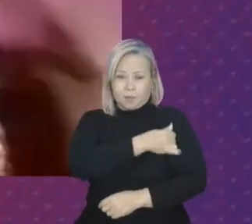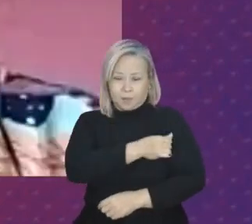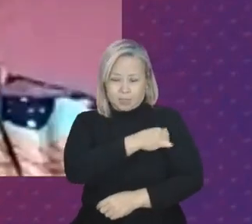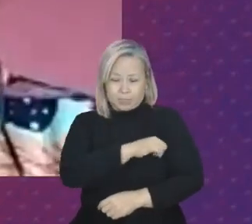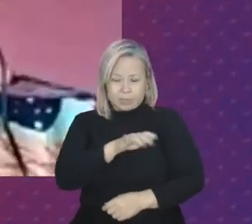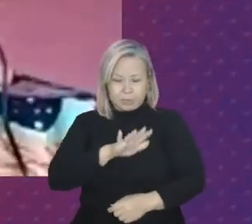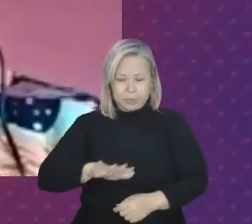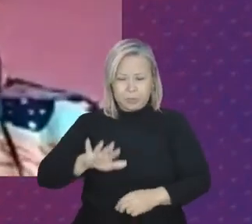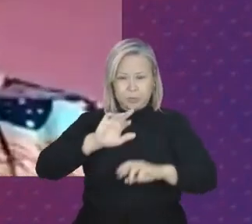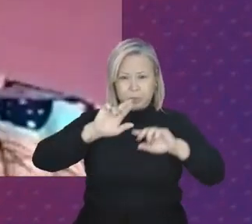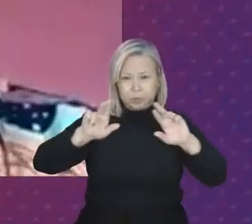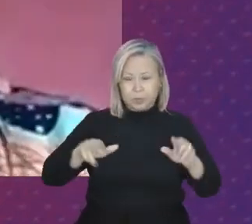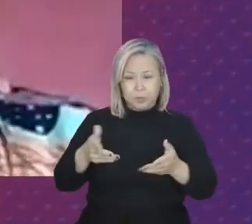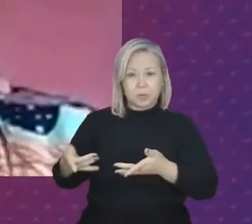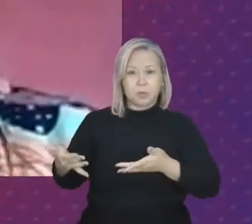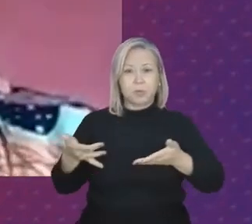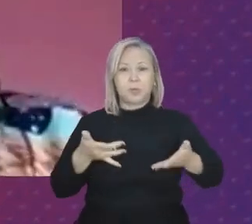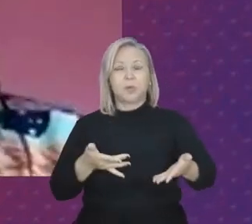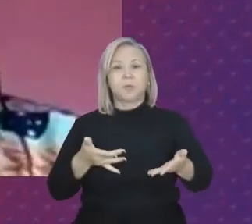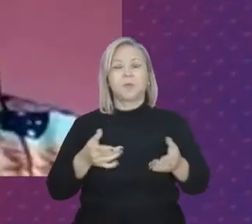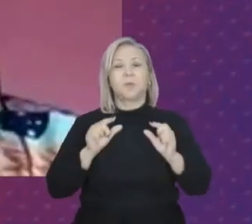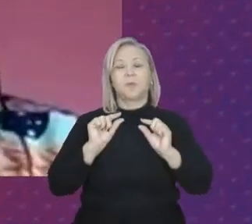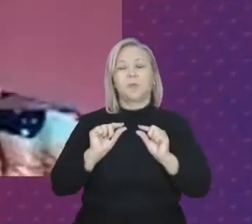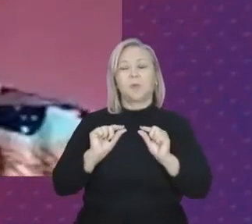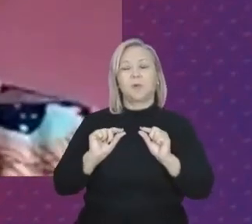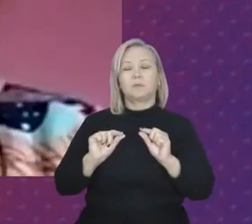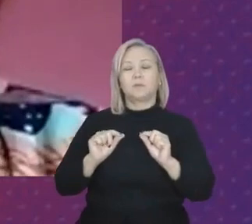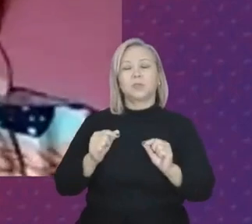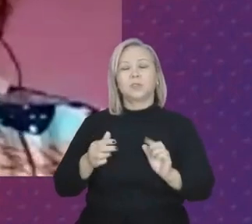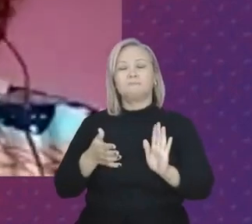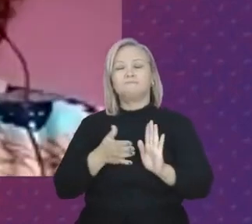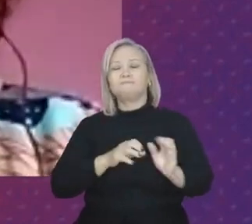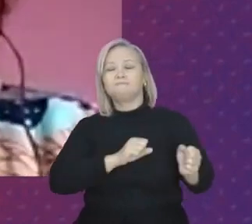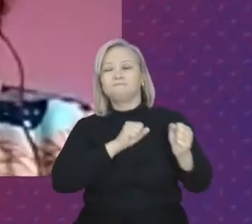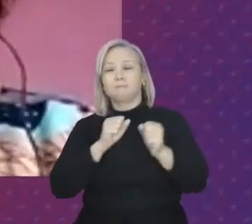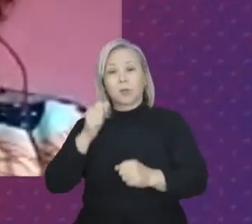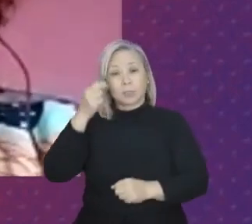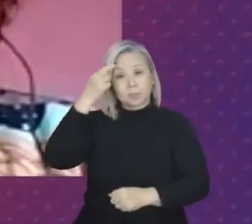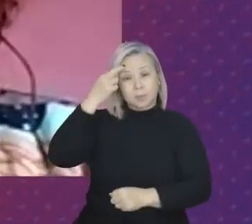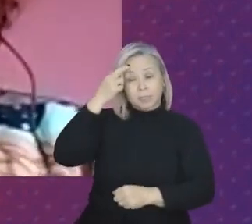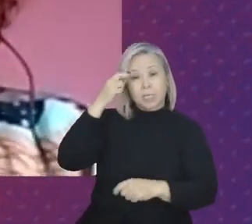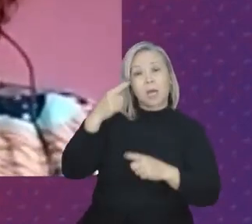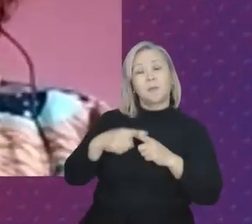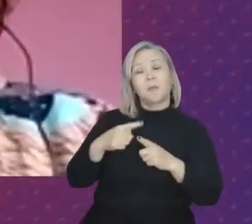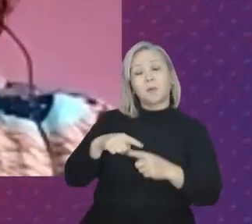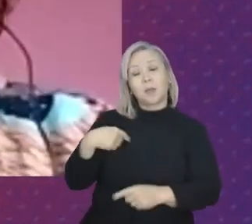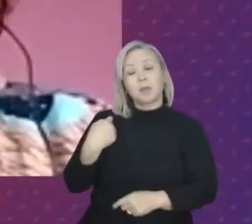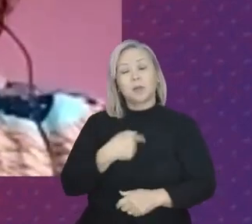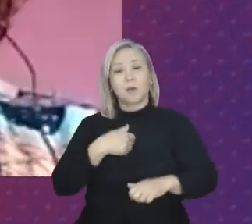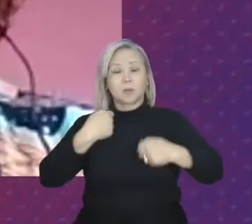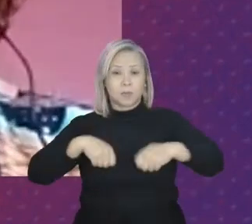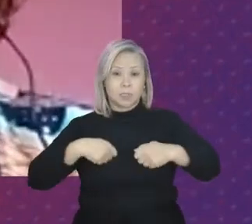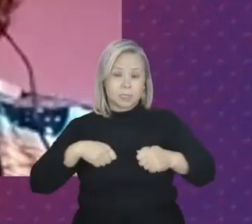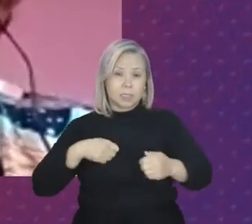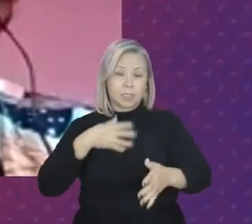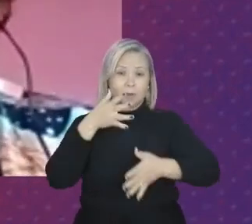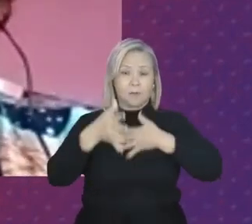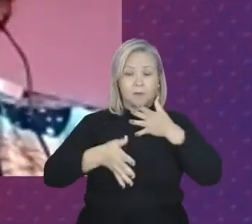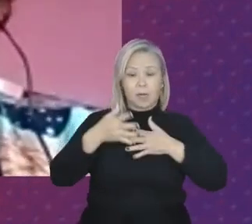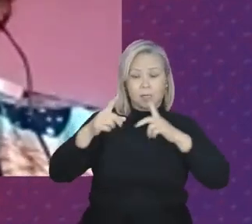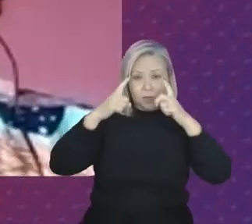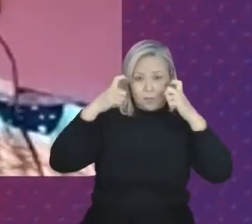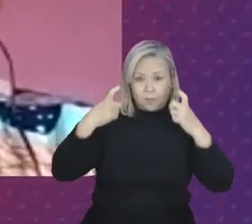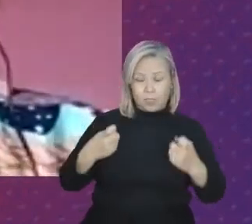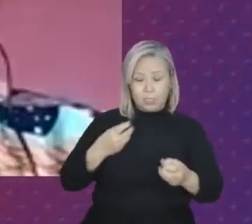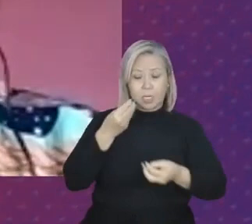todo que eu estou trazendo um pouco para vocês, para que a gente possa pensar juntas, então, o porquê que nós precisamos falar sobre a violência e